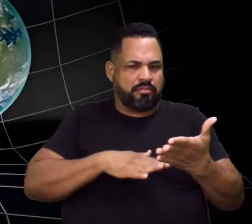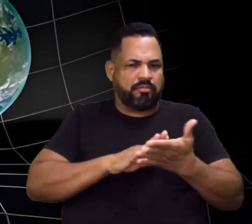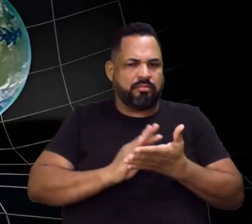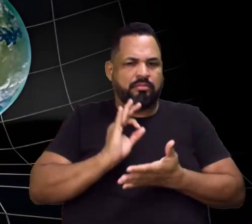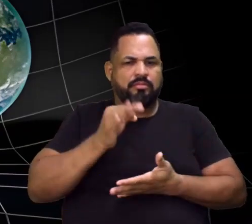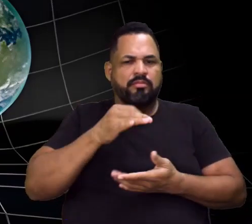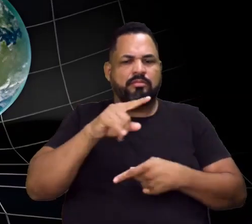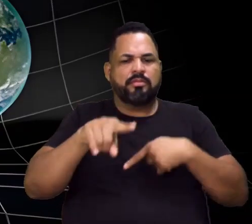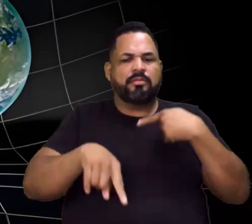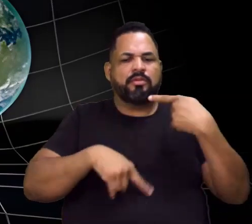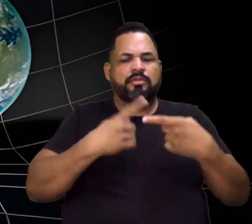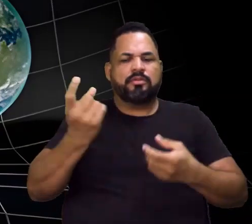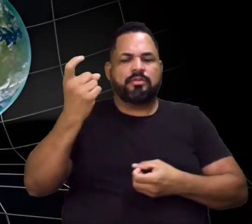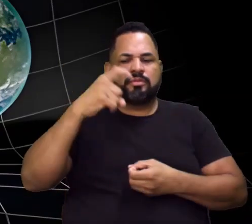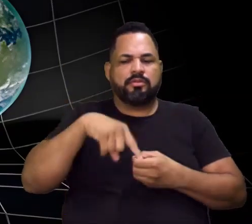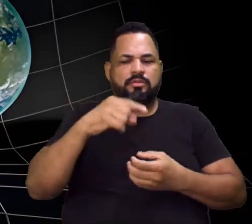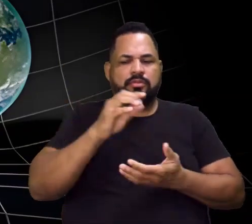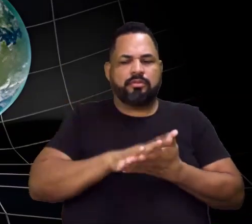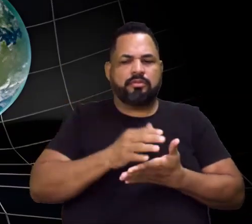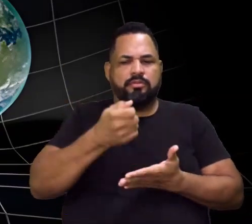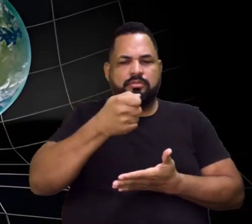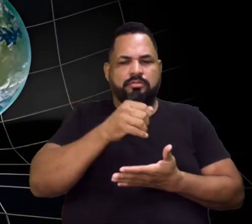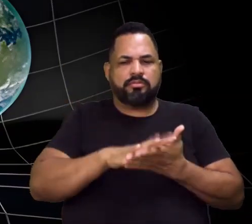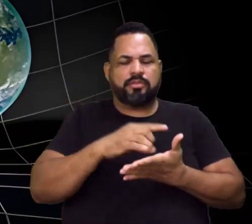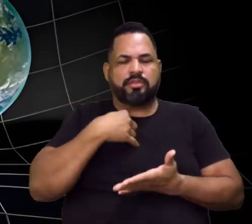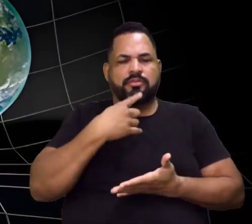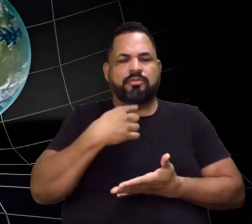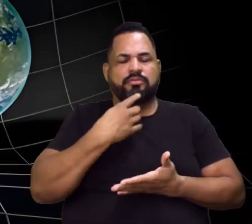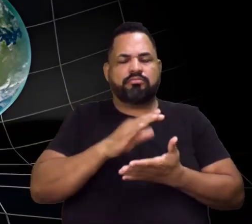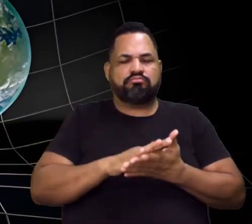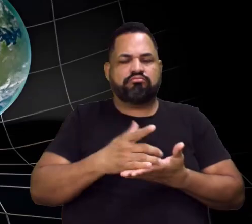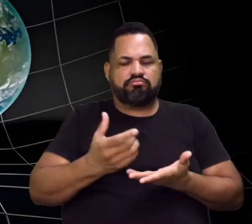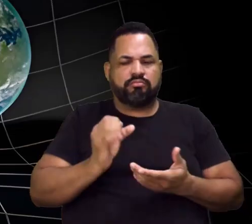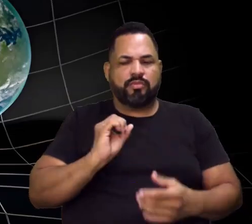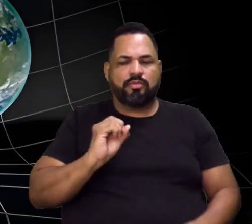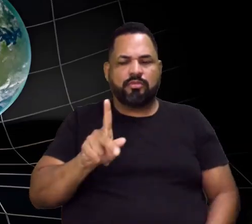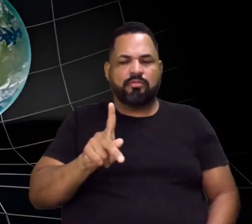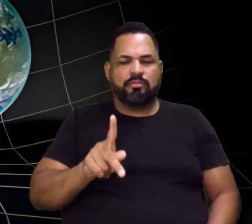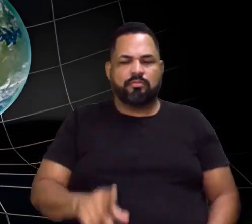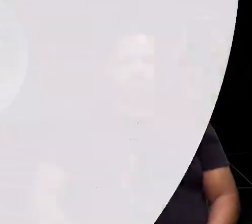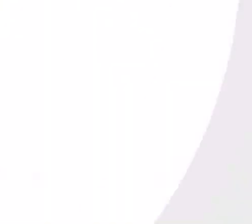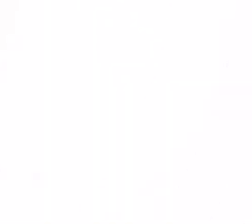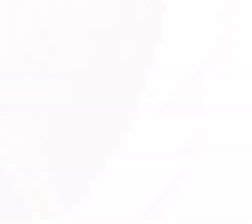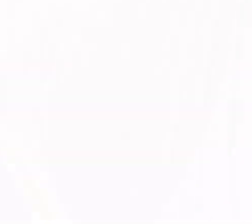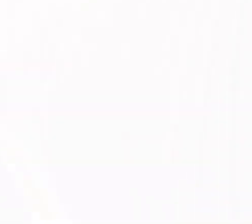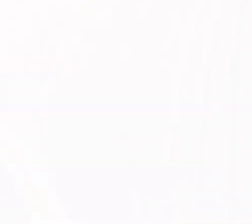atividades direitinho e daqui a pouco a gente volta para tirar alguma dúvida se houver ok